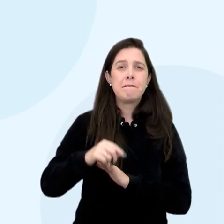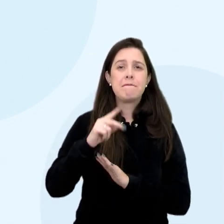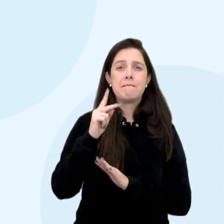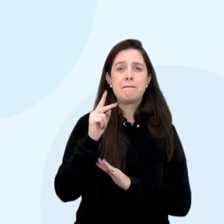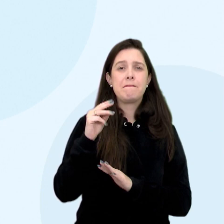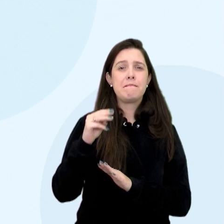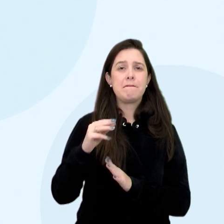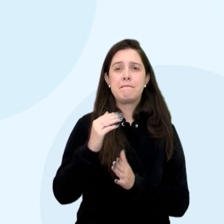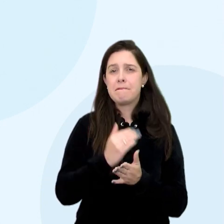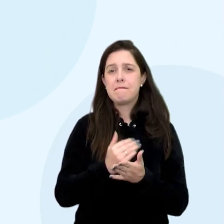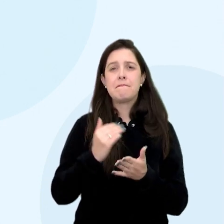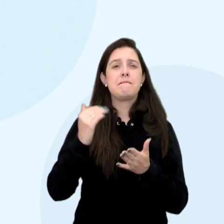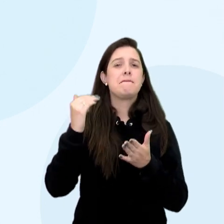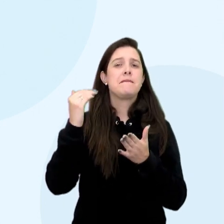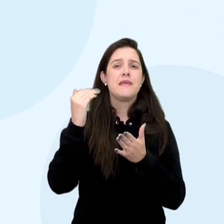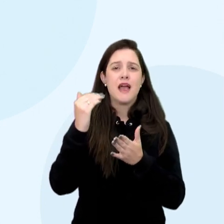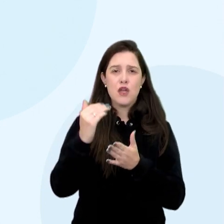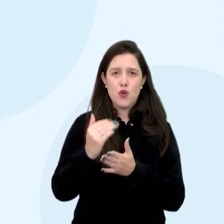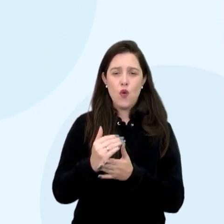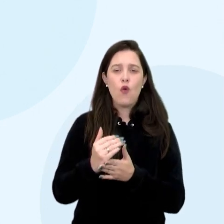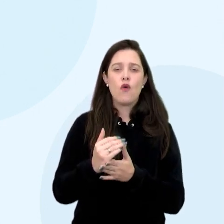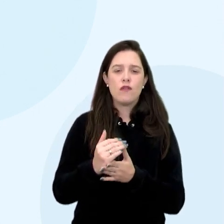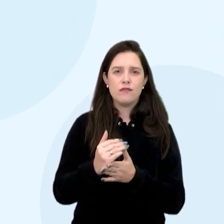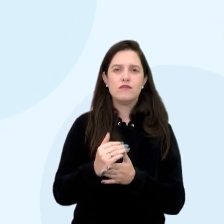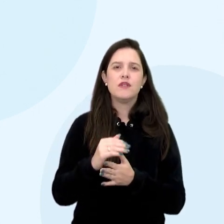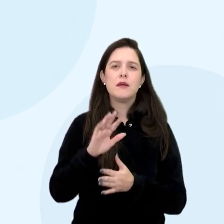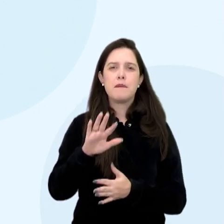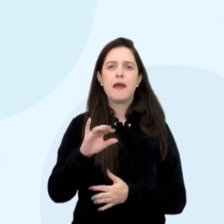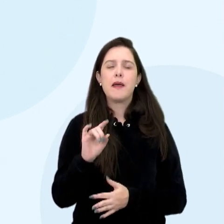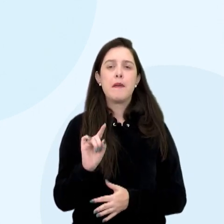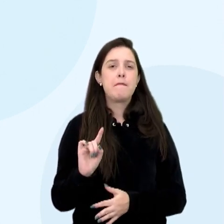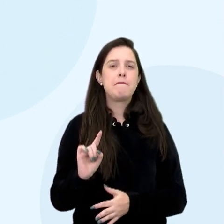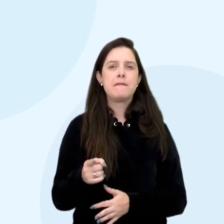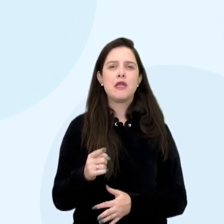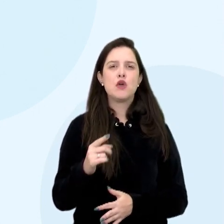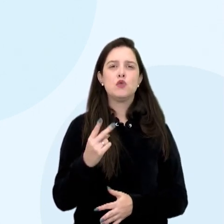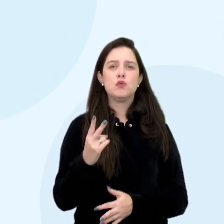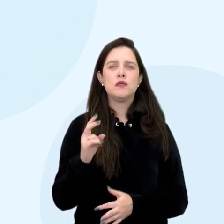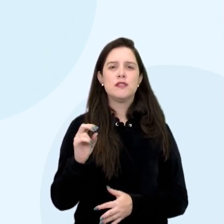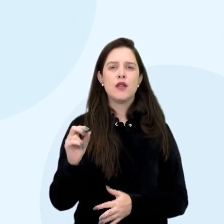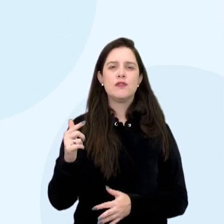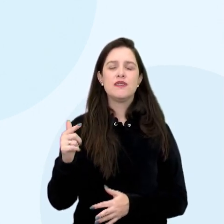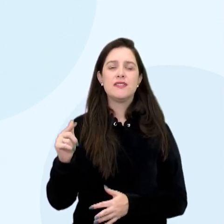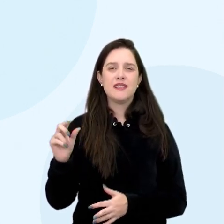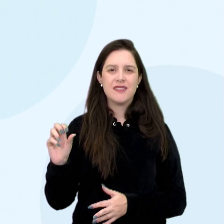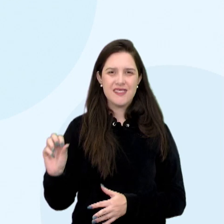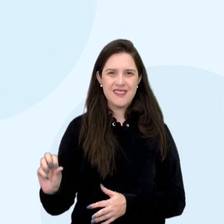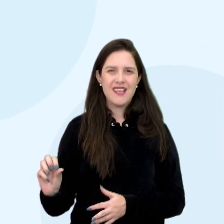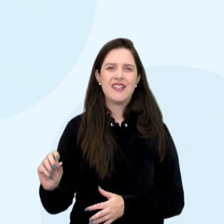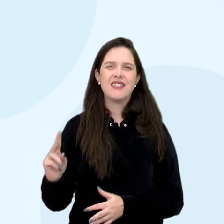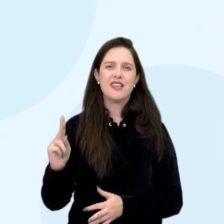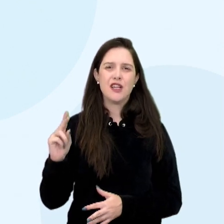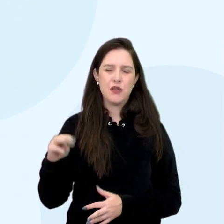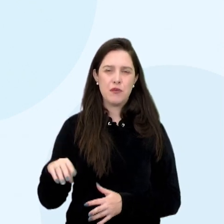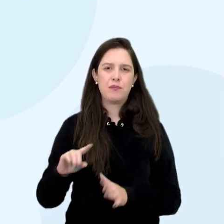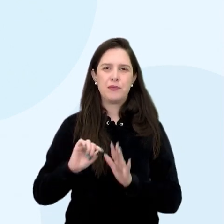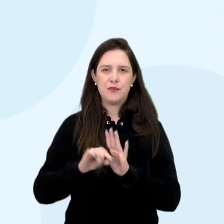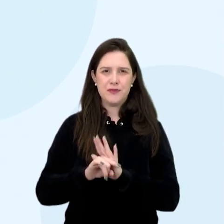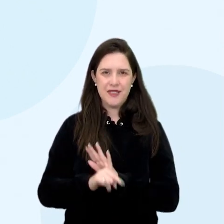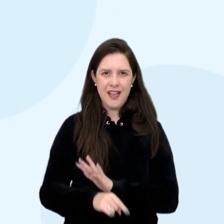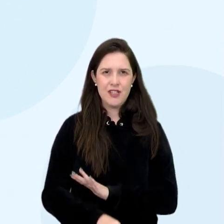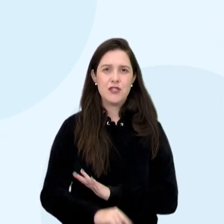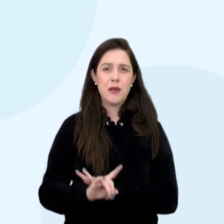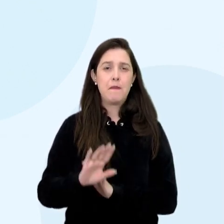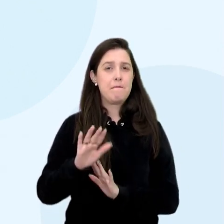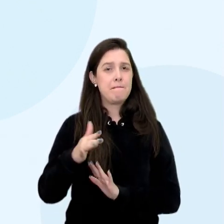que o núcleo interno. O núcleo interno tem em torno aí de 1.216 quilômetros de profundidade, né, o que